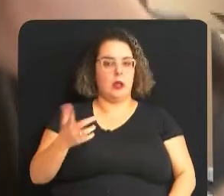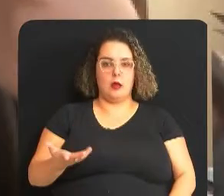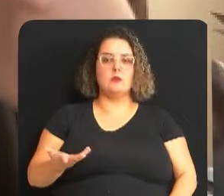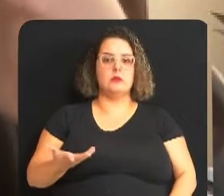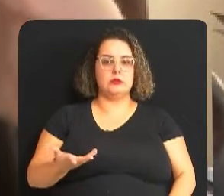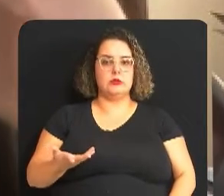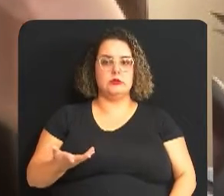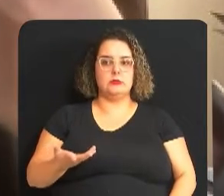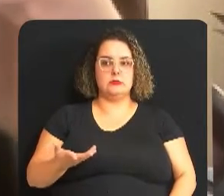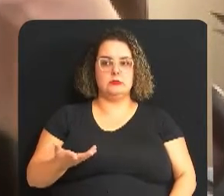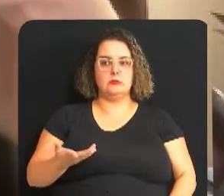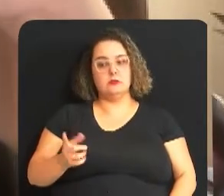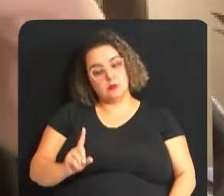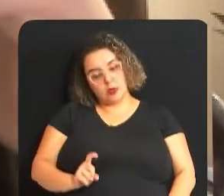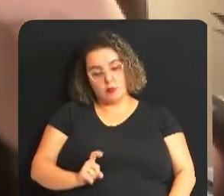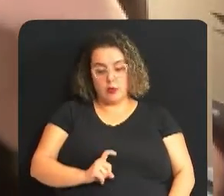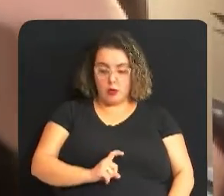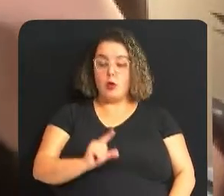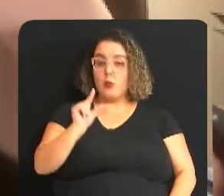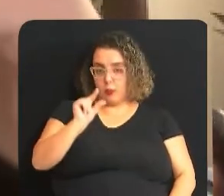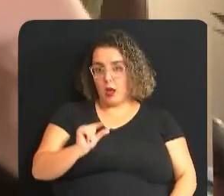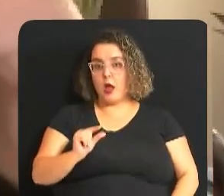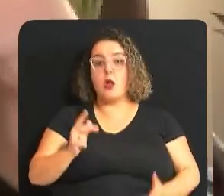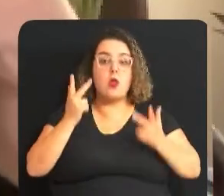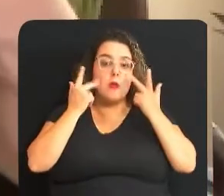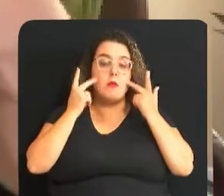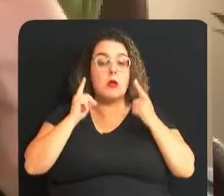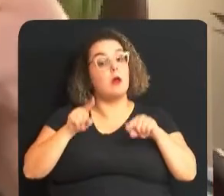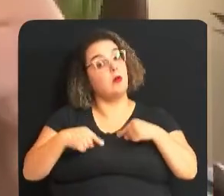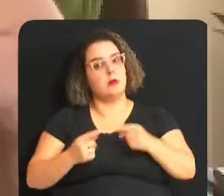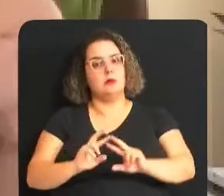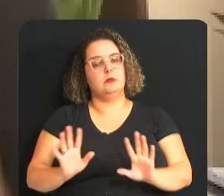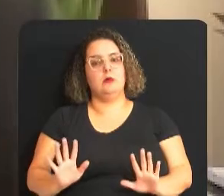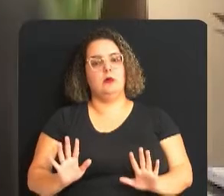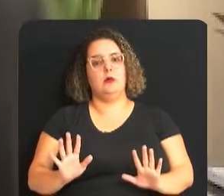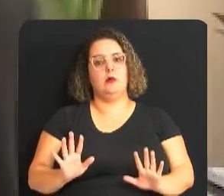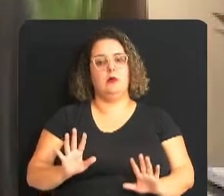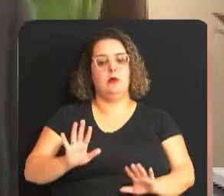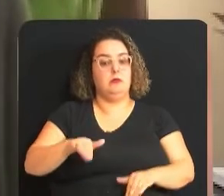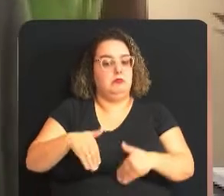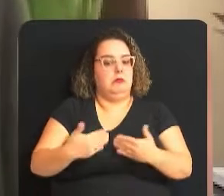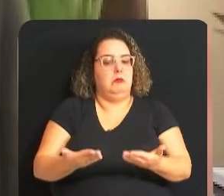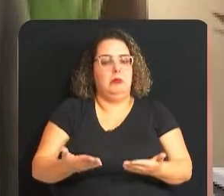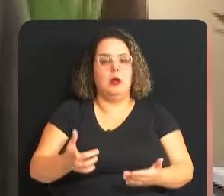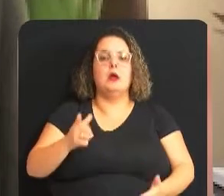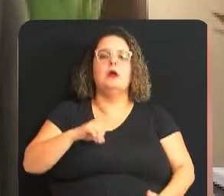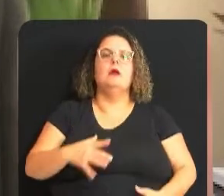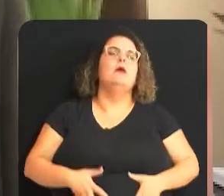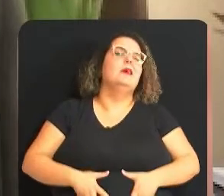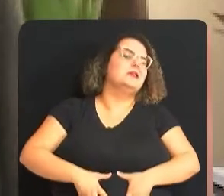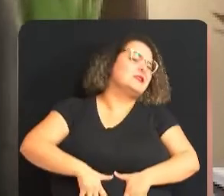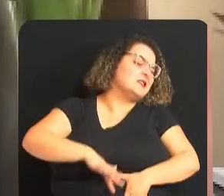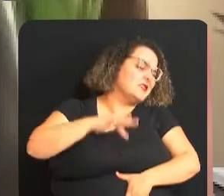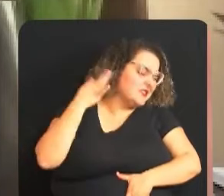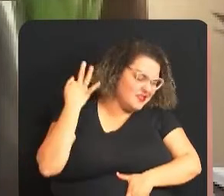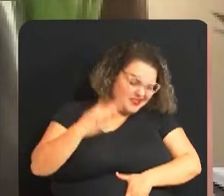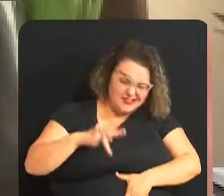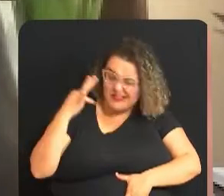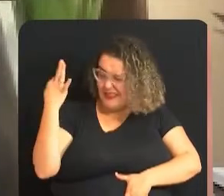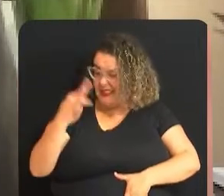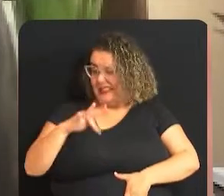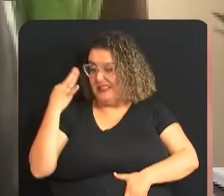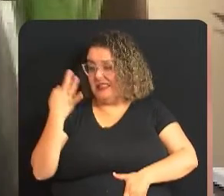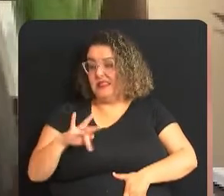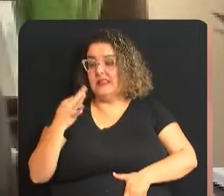numa quantidade baixa, faz parte, outras não. Se ele estiver fora do comum, ele vai ter dor de barriga. Eu posso